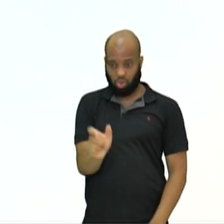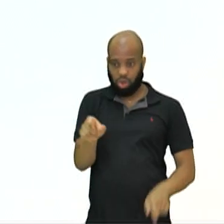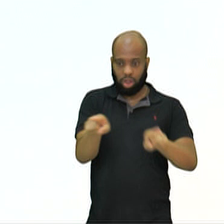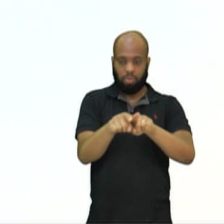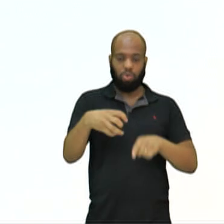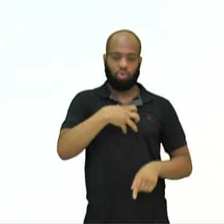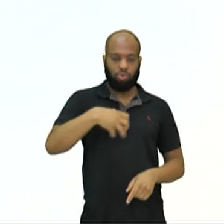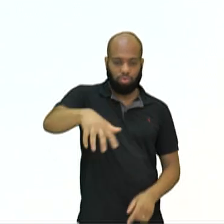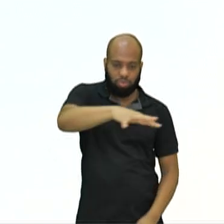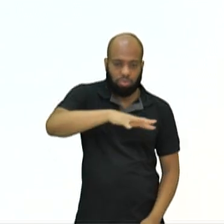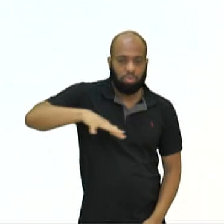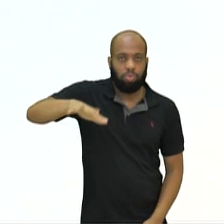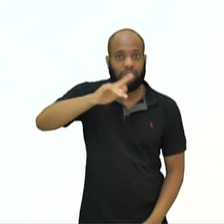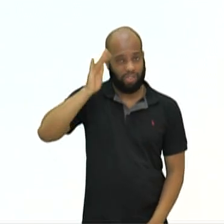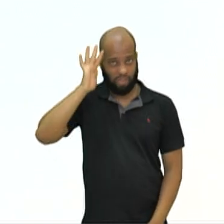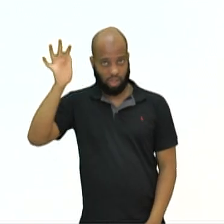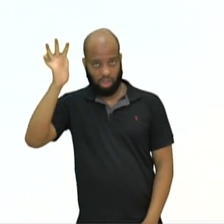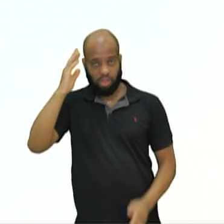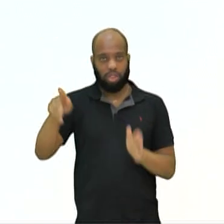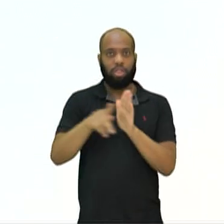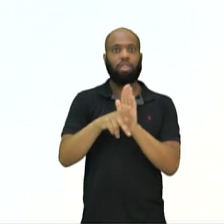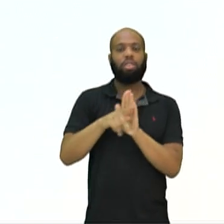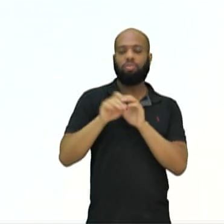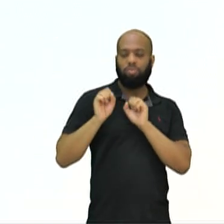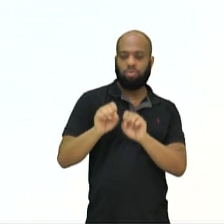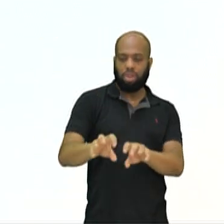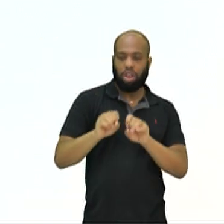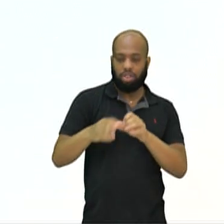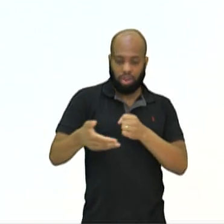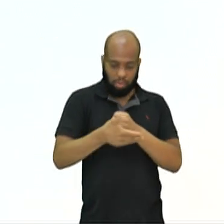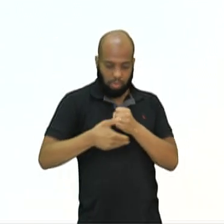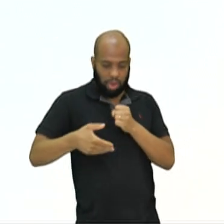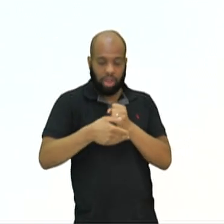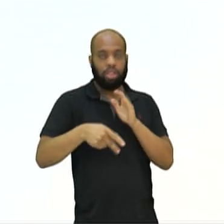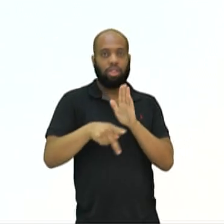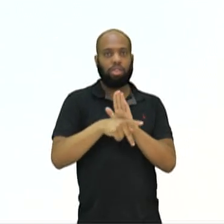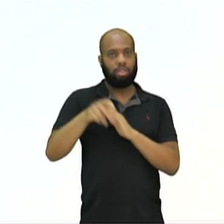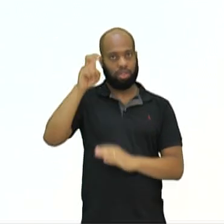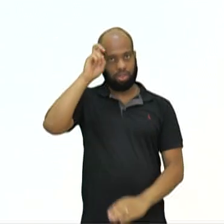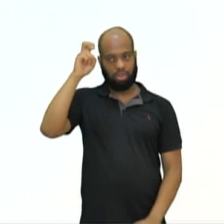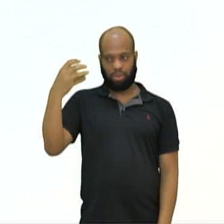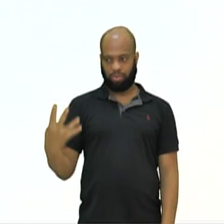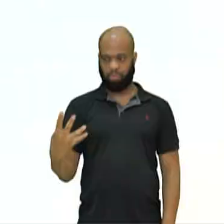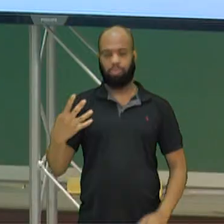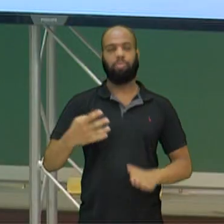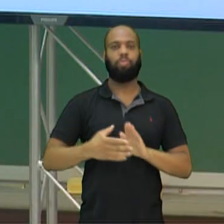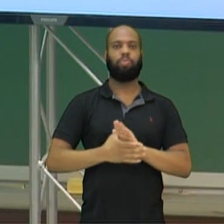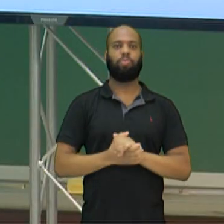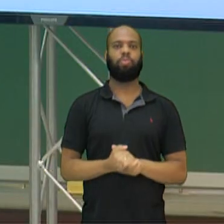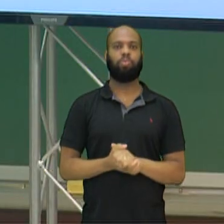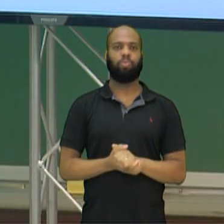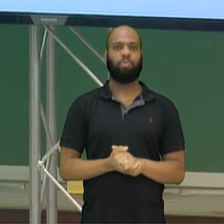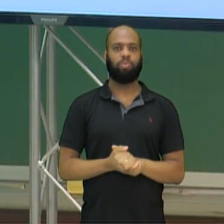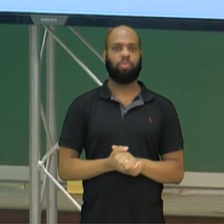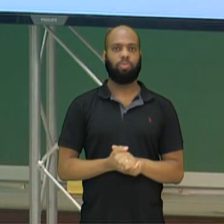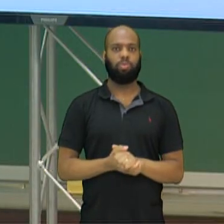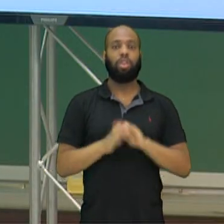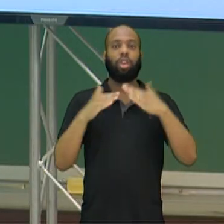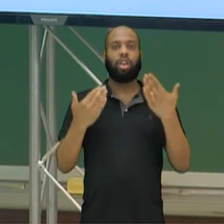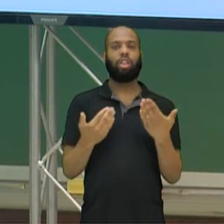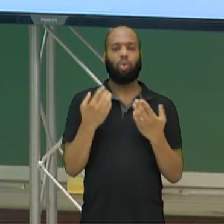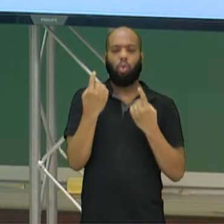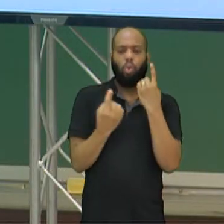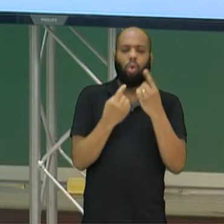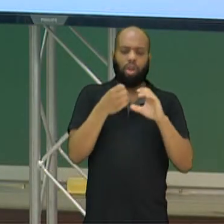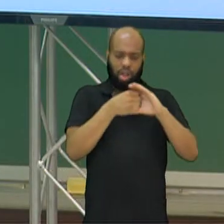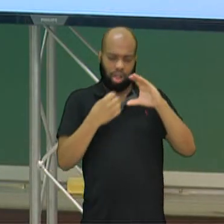filosofia de ensino se inspira na obra de Jean Piaget. Então, pessoal, qual que é a